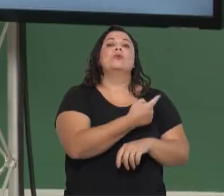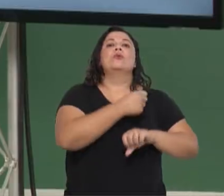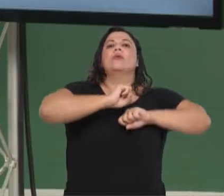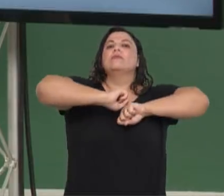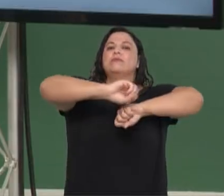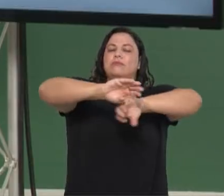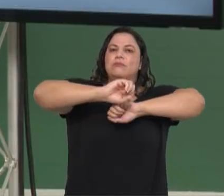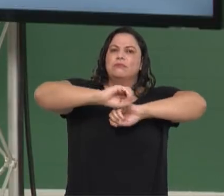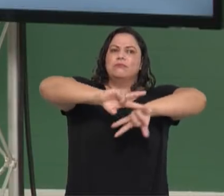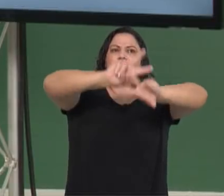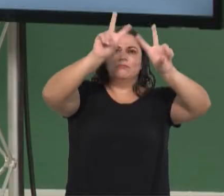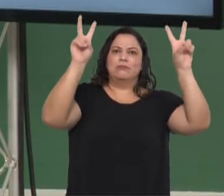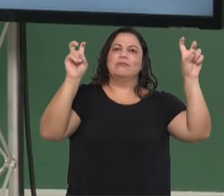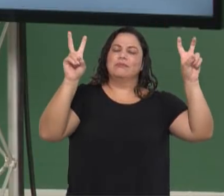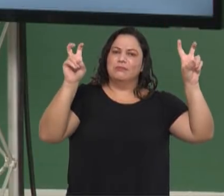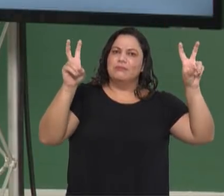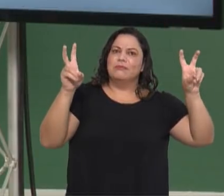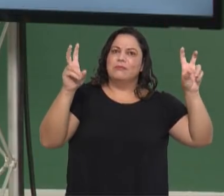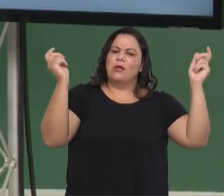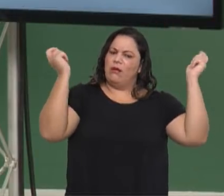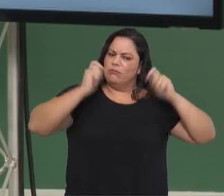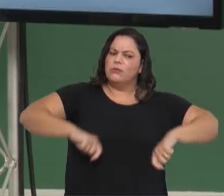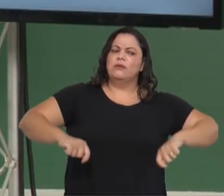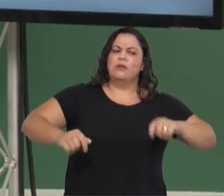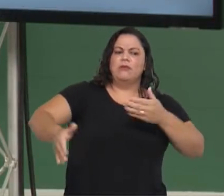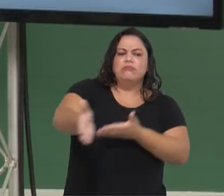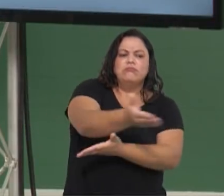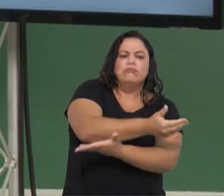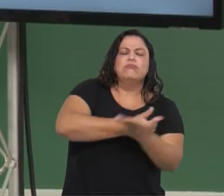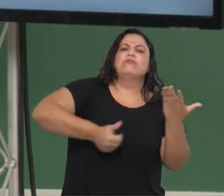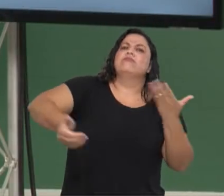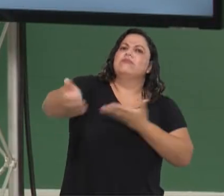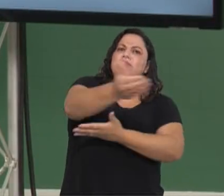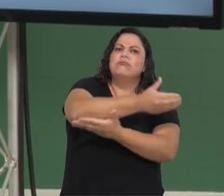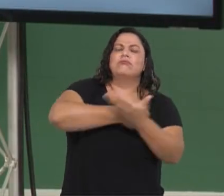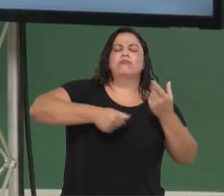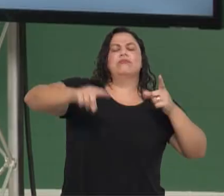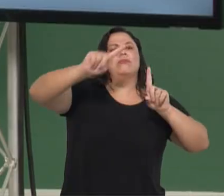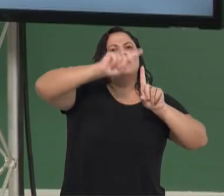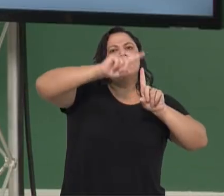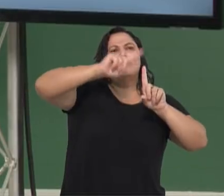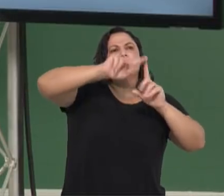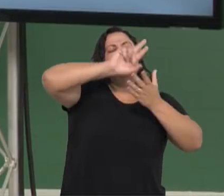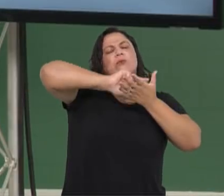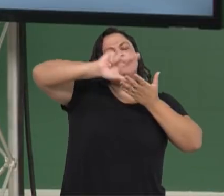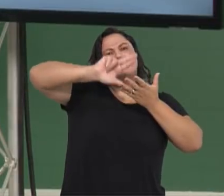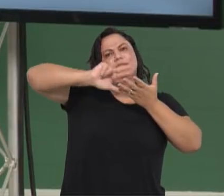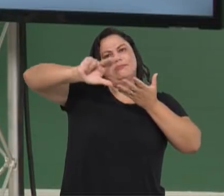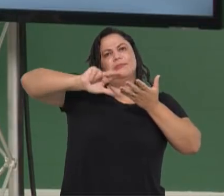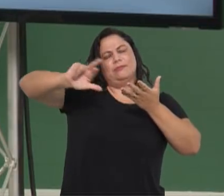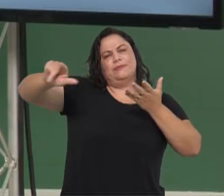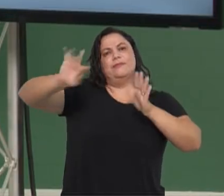uma temática, nós podemos envolver todos os tipos ou diversos